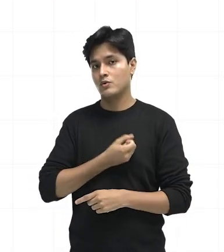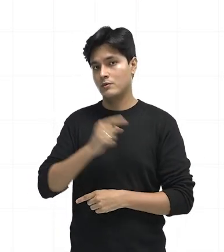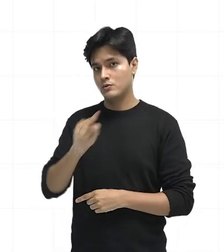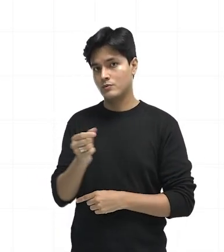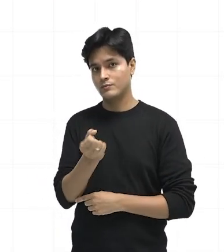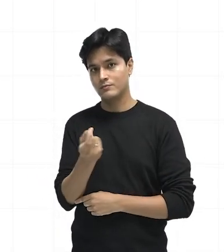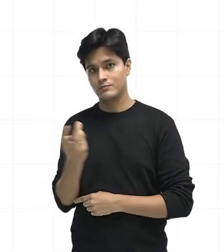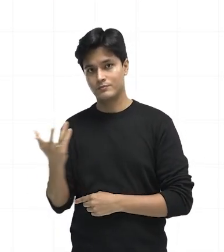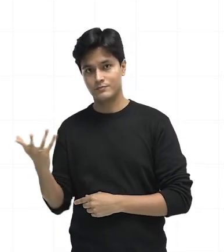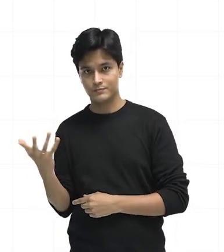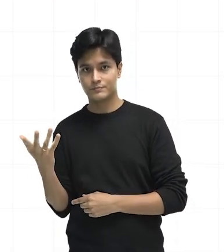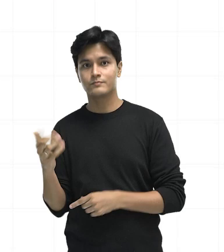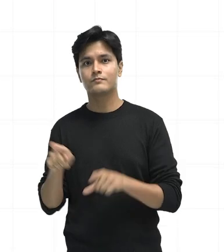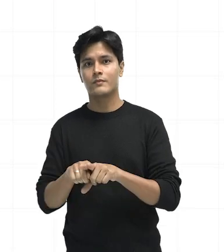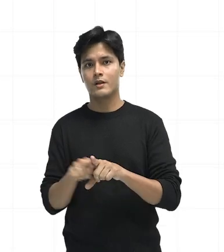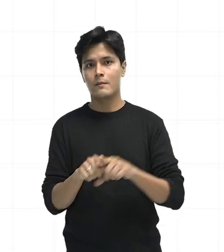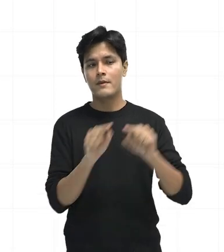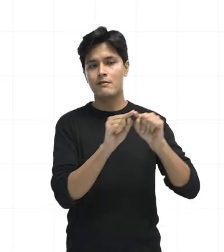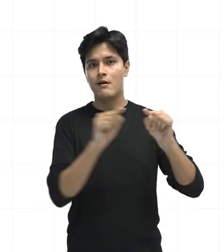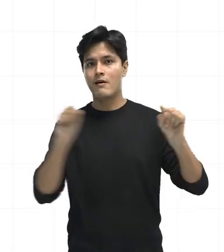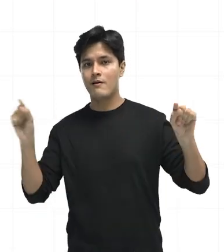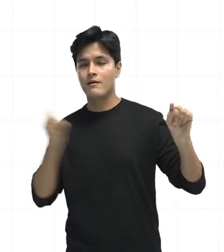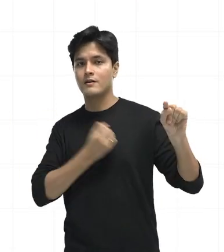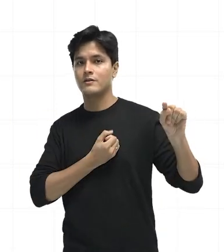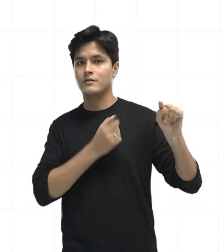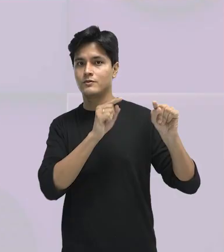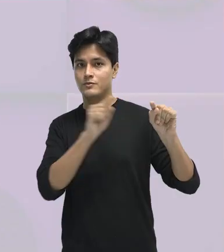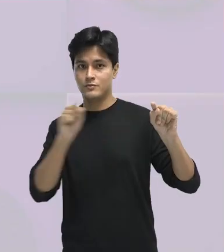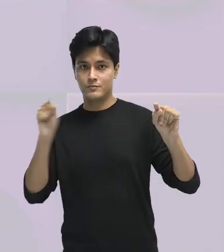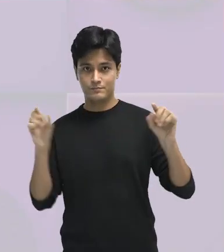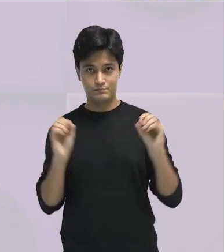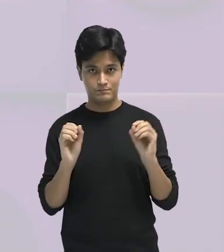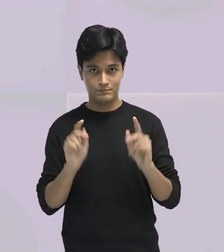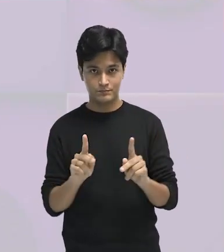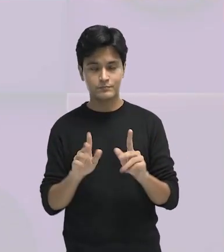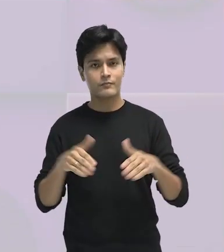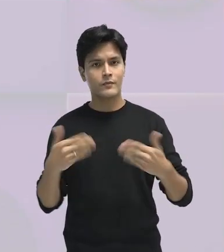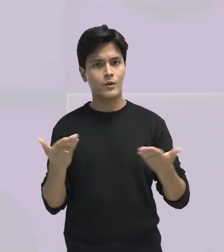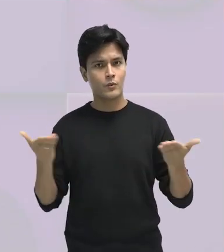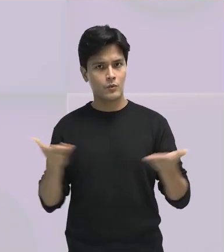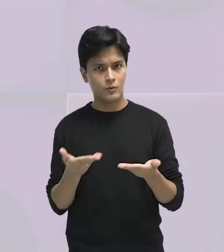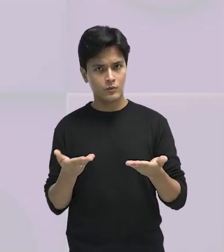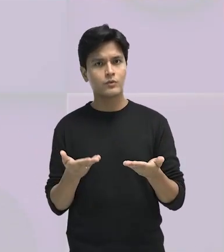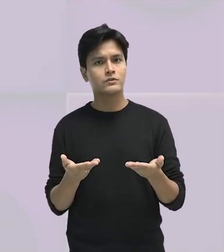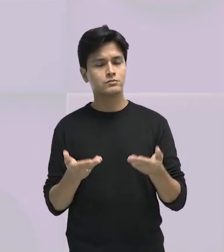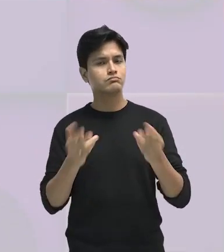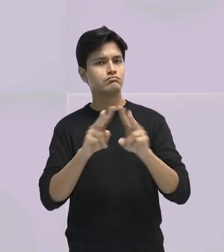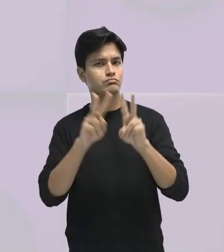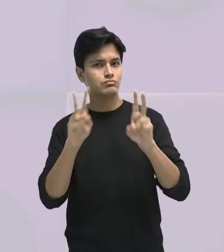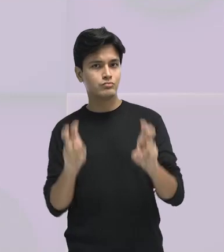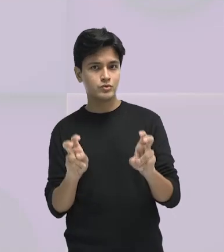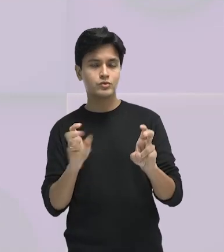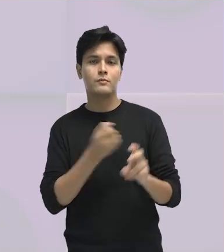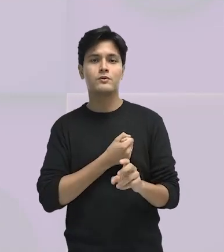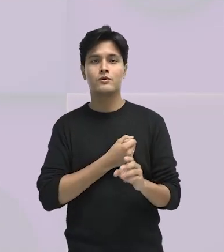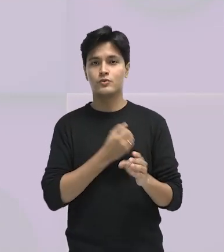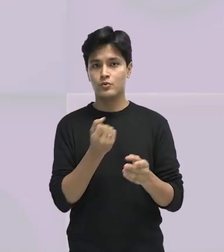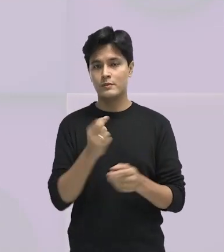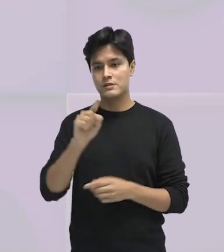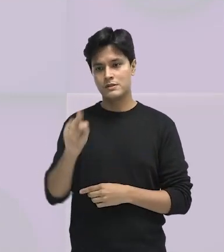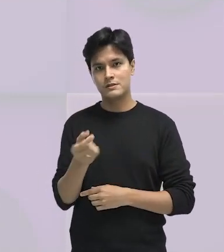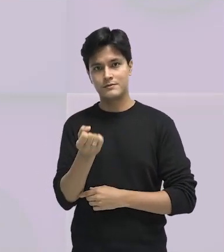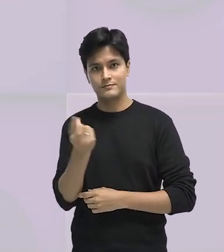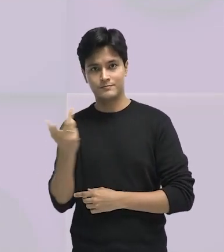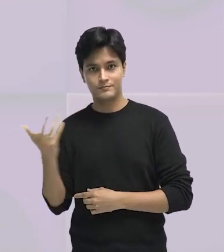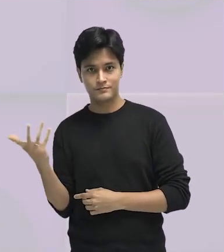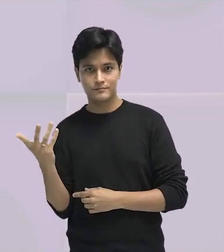e sua posição na reta numérica, ok? Então hoje nós iremos falar sobre os números